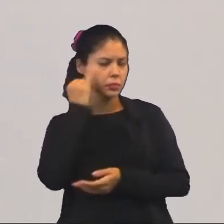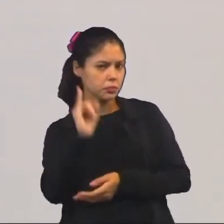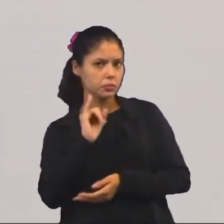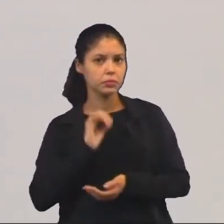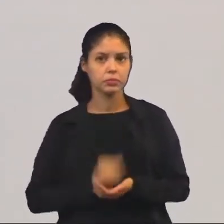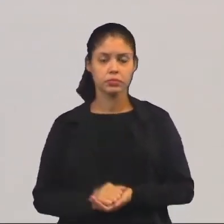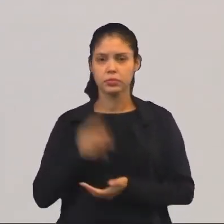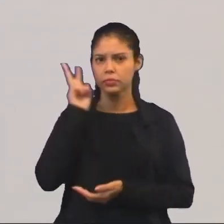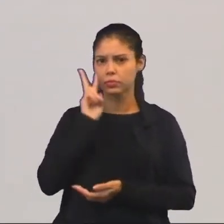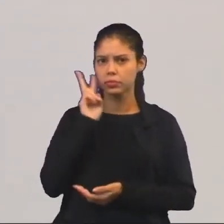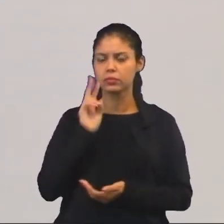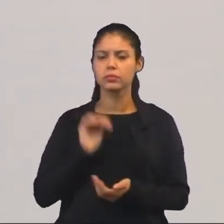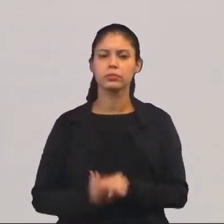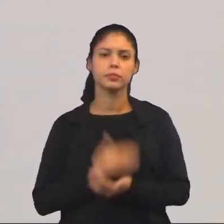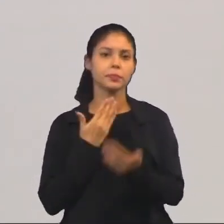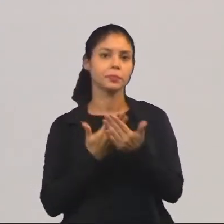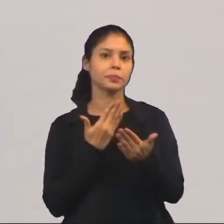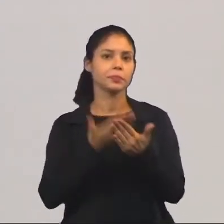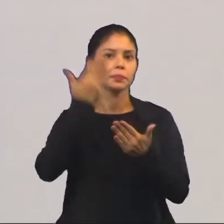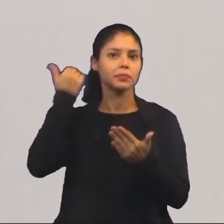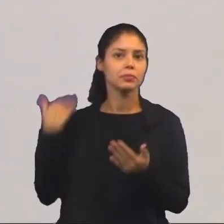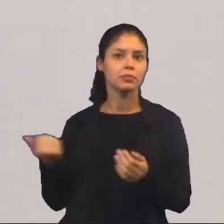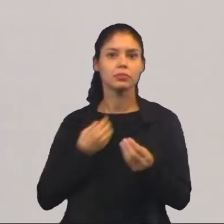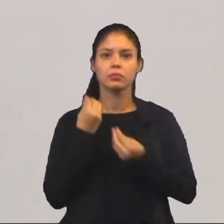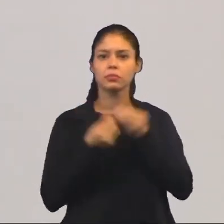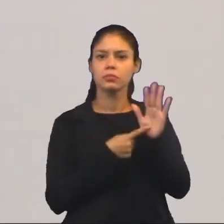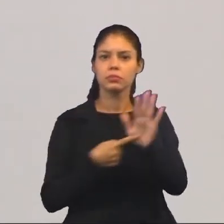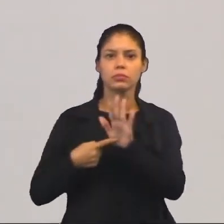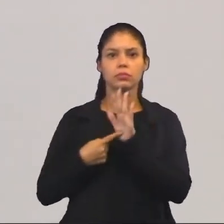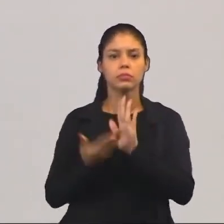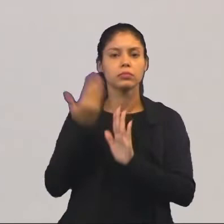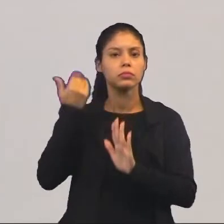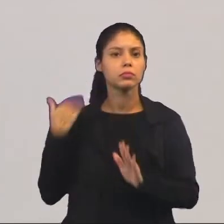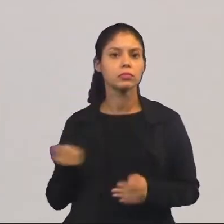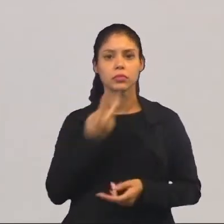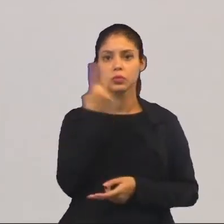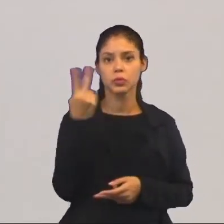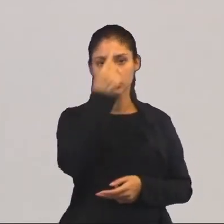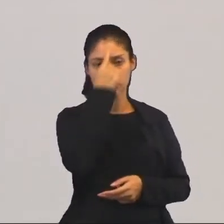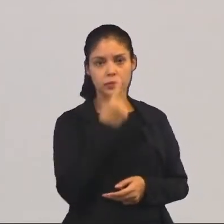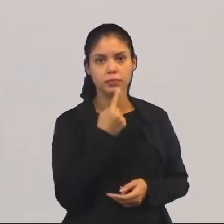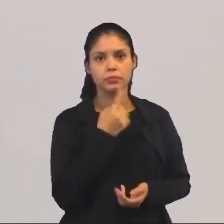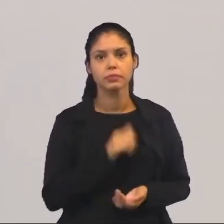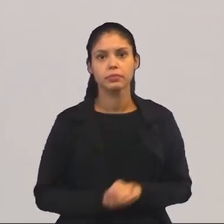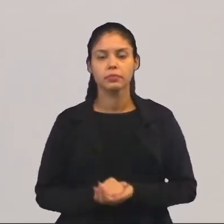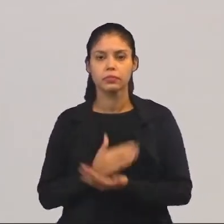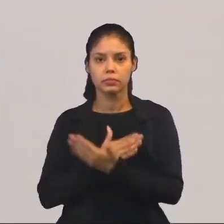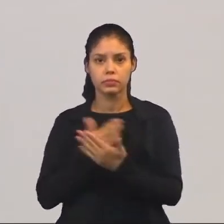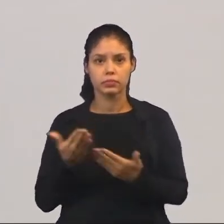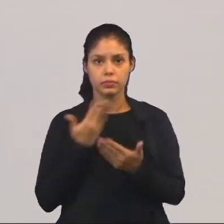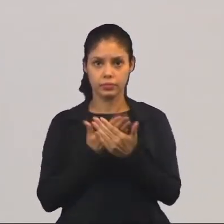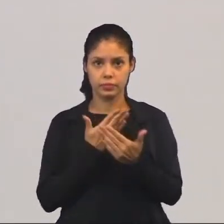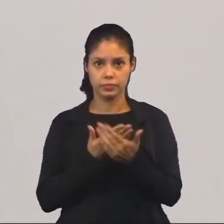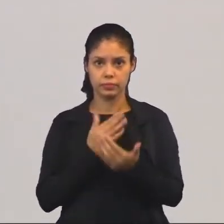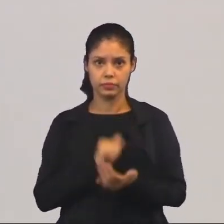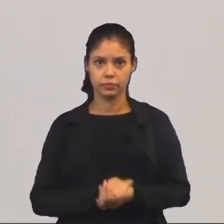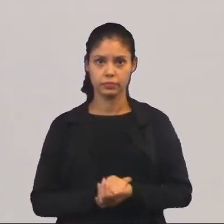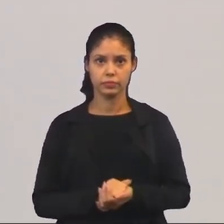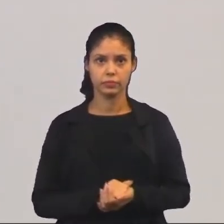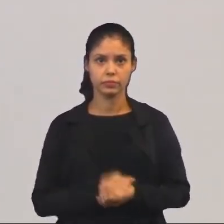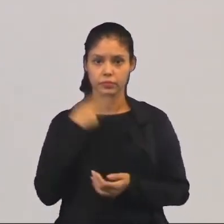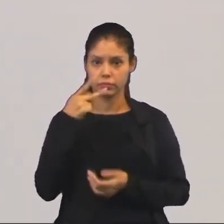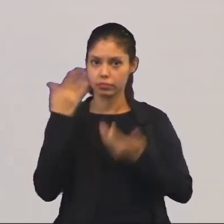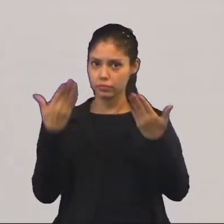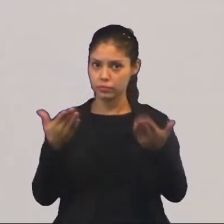ideia. Lembram da nossa aula anterior, onde eu mostrei para vocês duas imagens de início da aula? E eu disse para vocês que